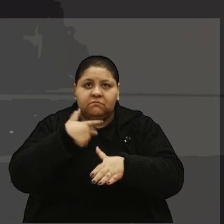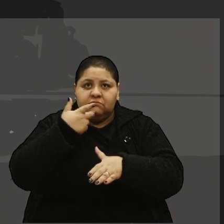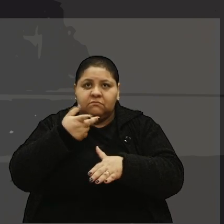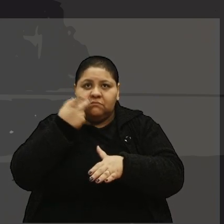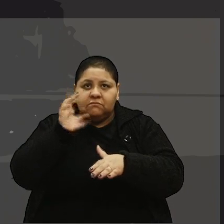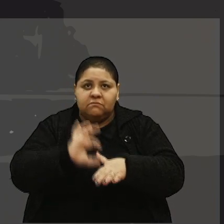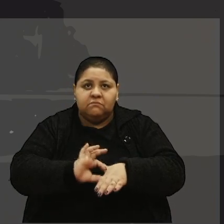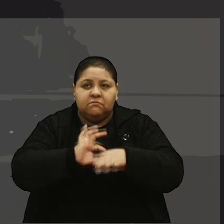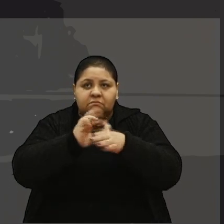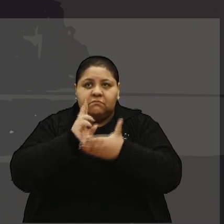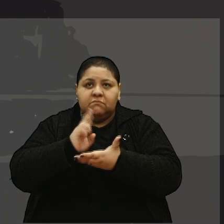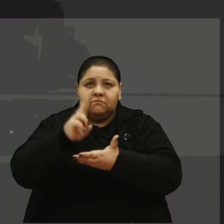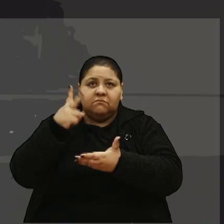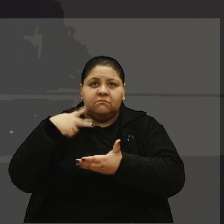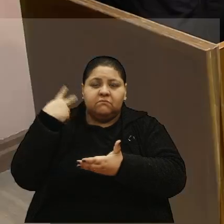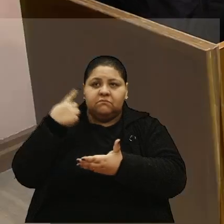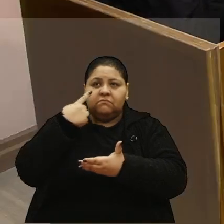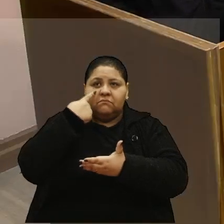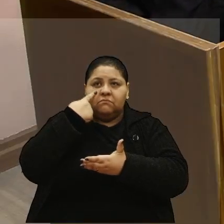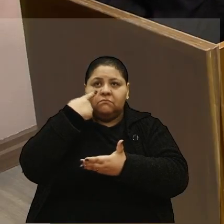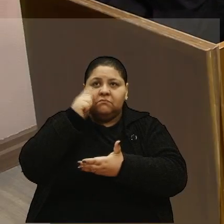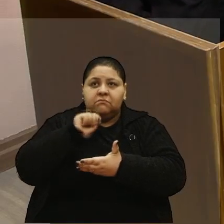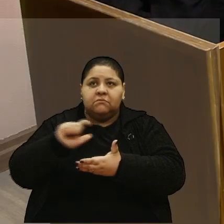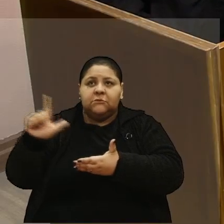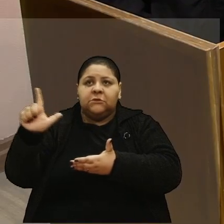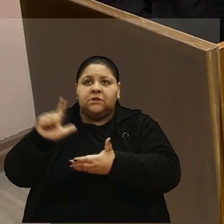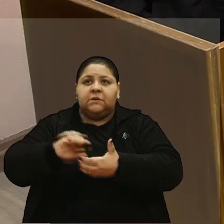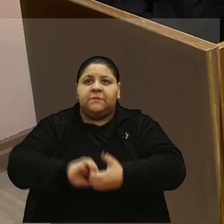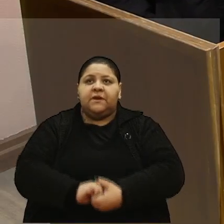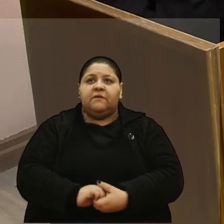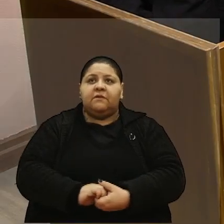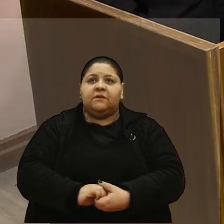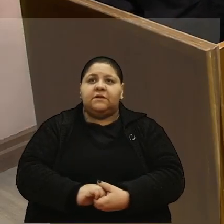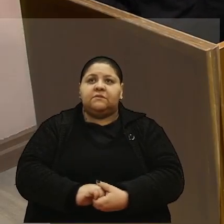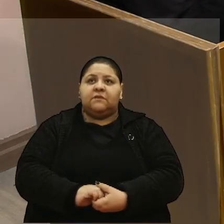de líder, segue vereador Mauro Martinelli.